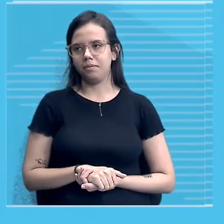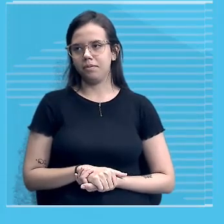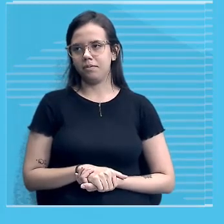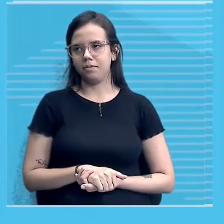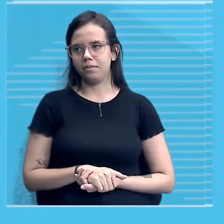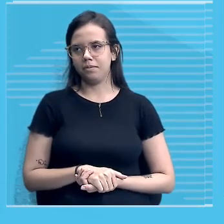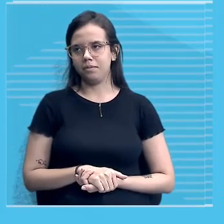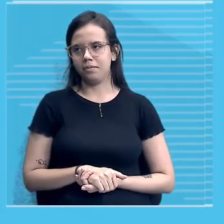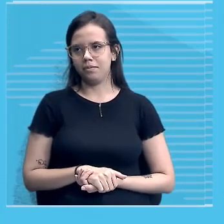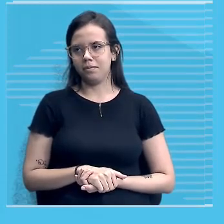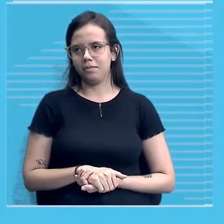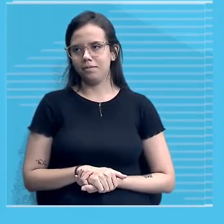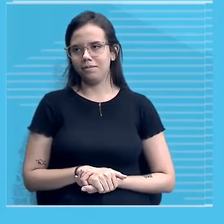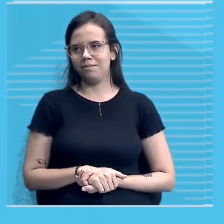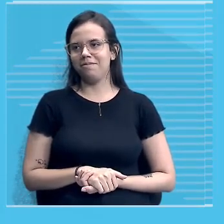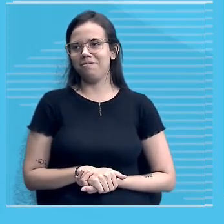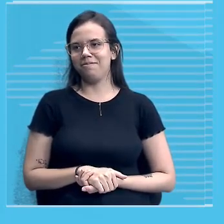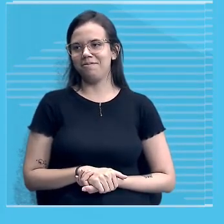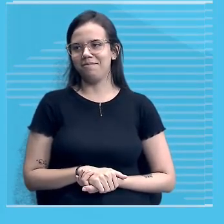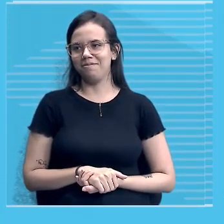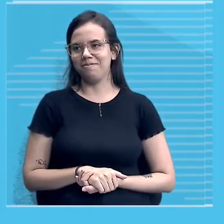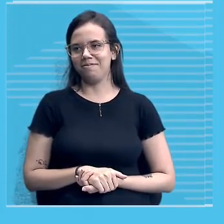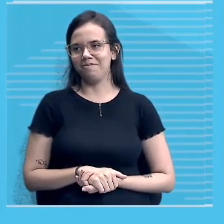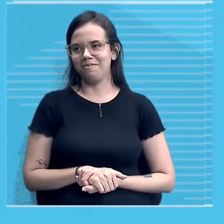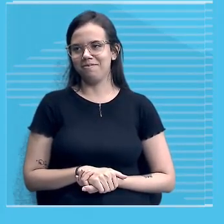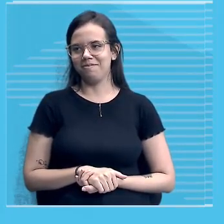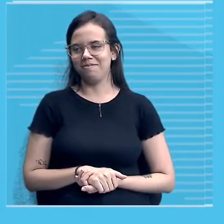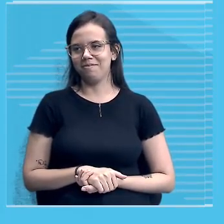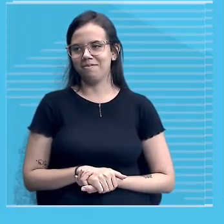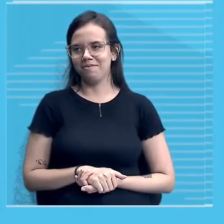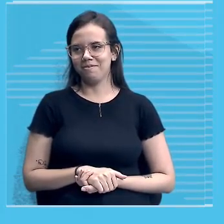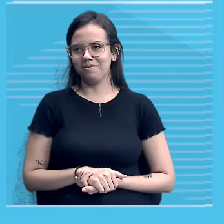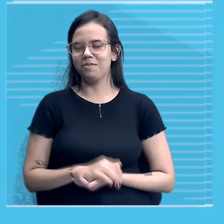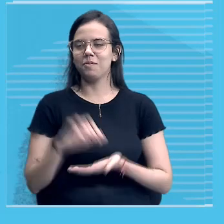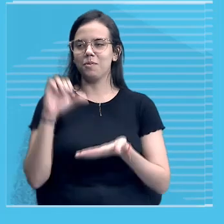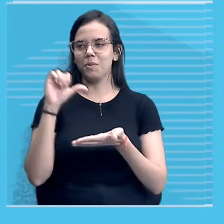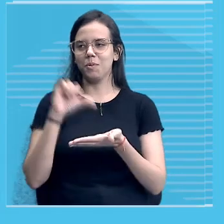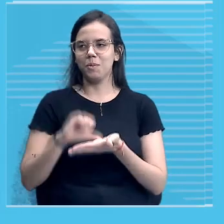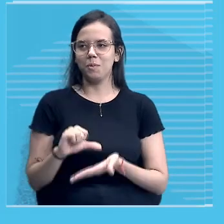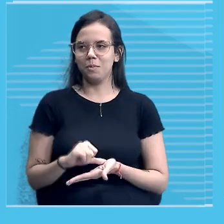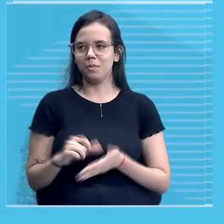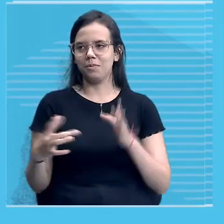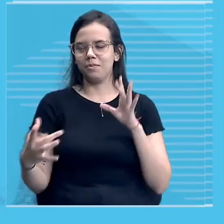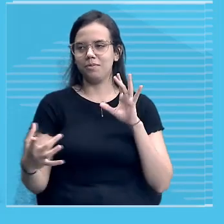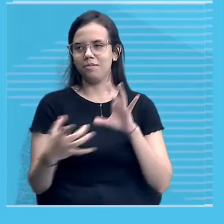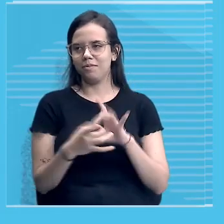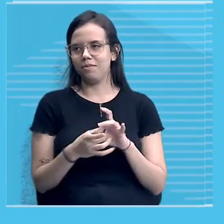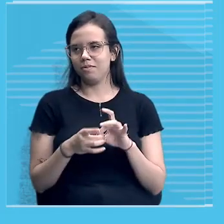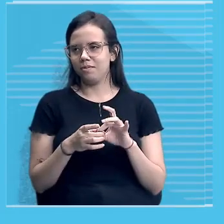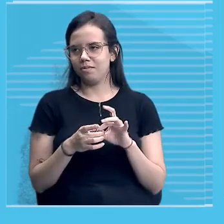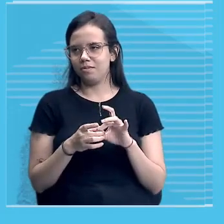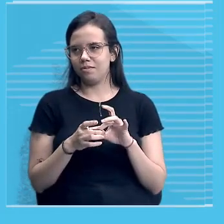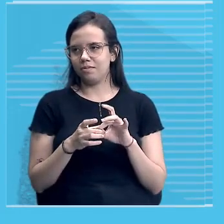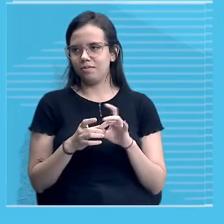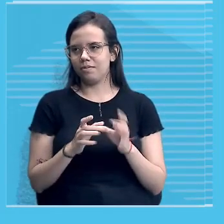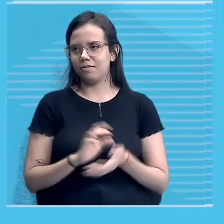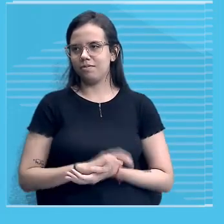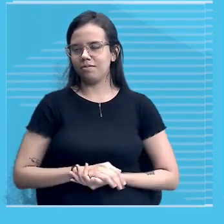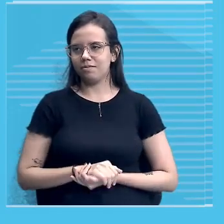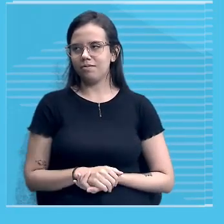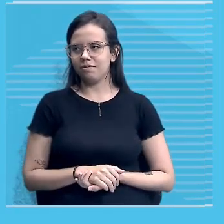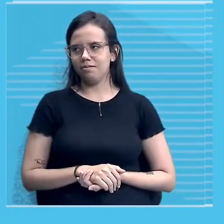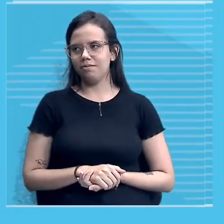E aí em Pimenteiras Baixa Grande do Ribeiro